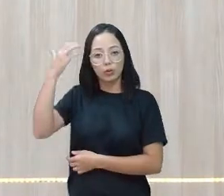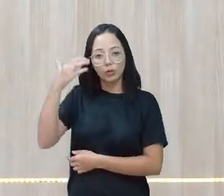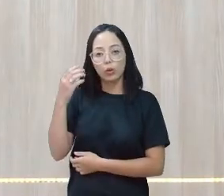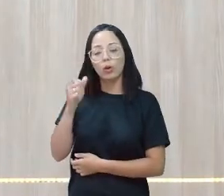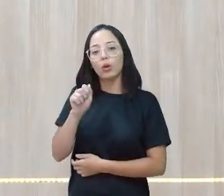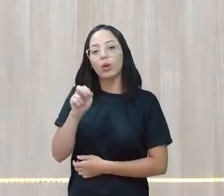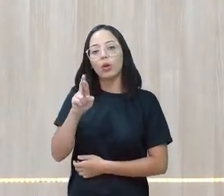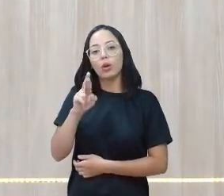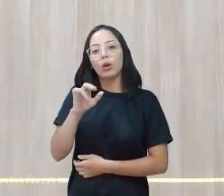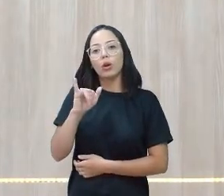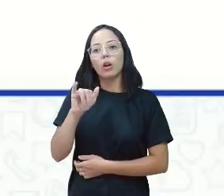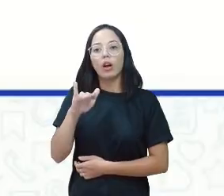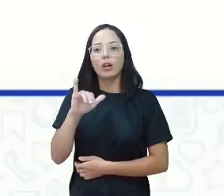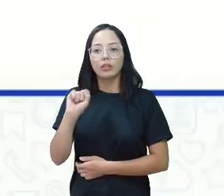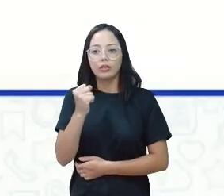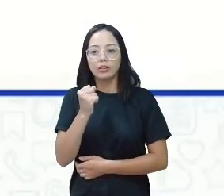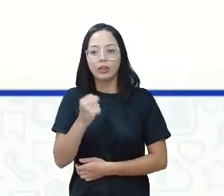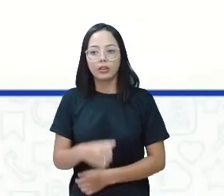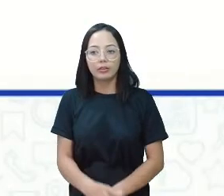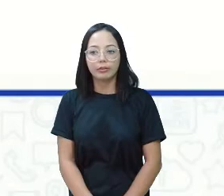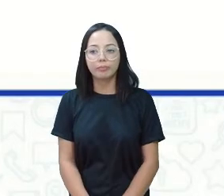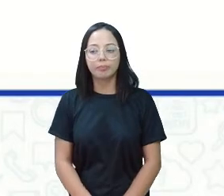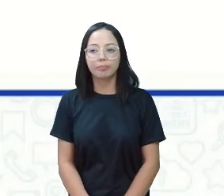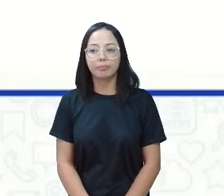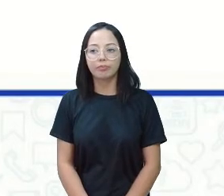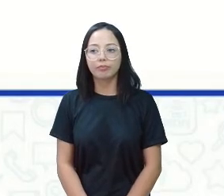ver um pouquinho desse som também.